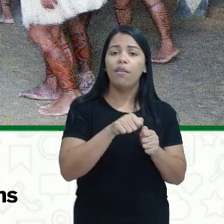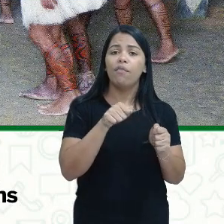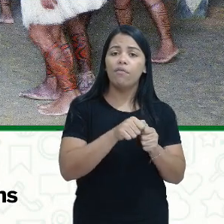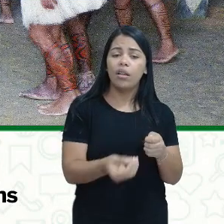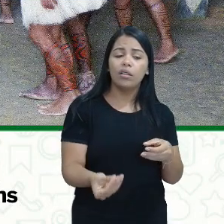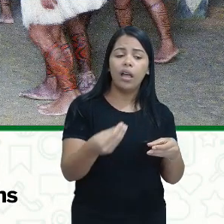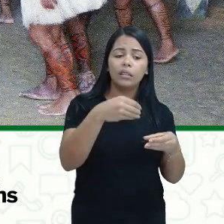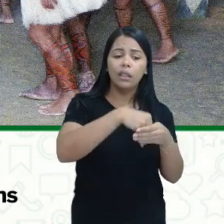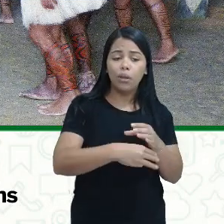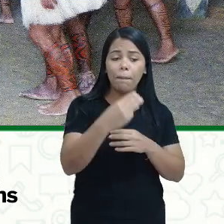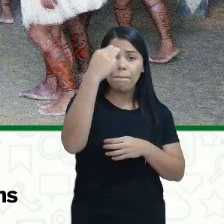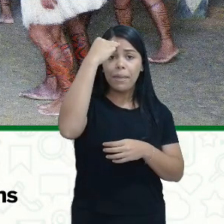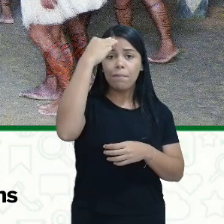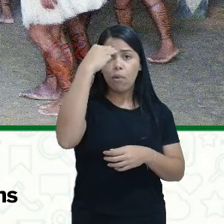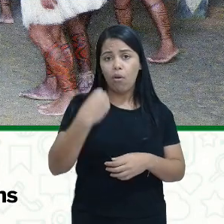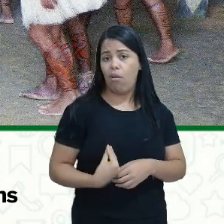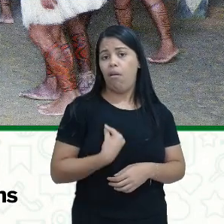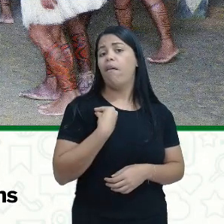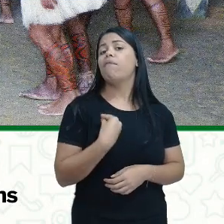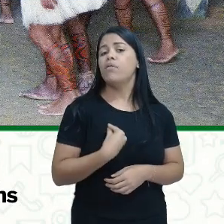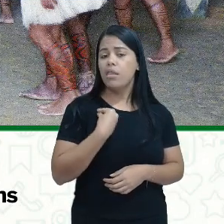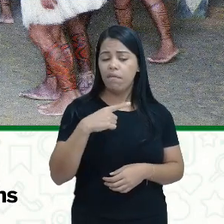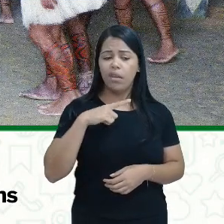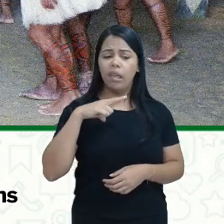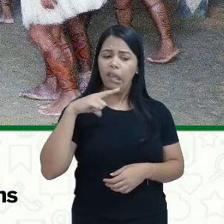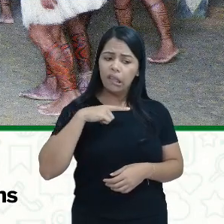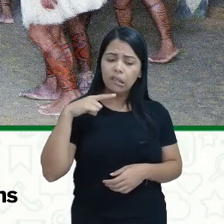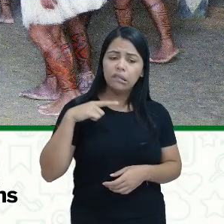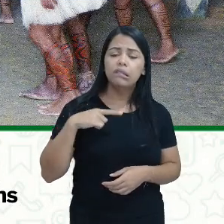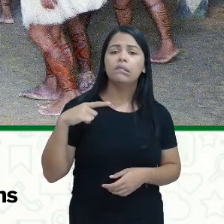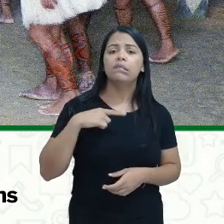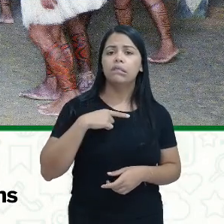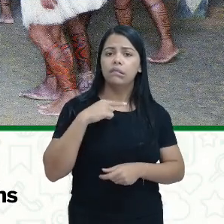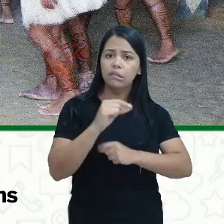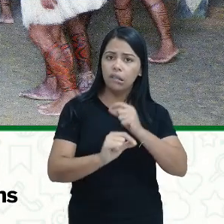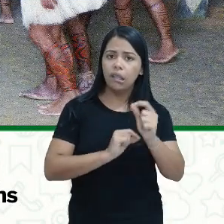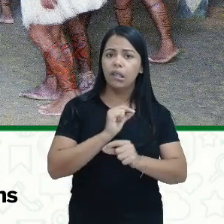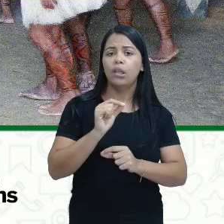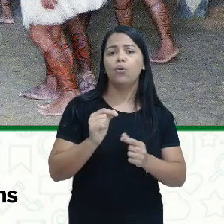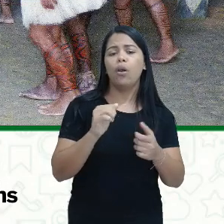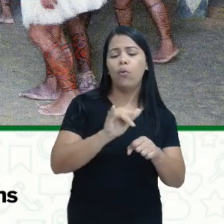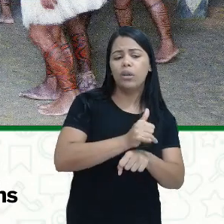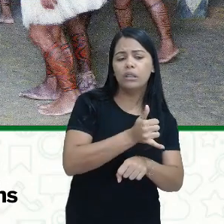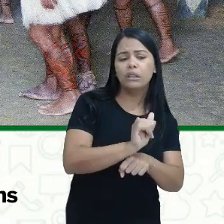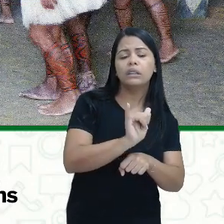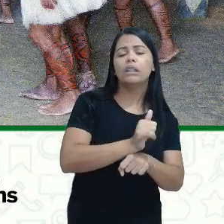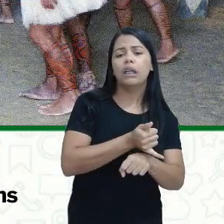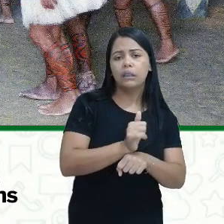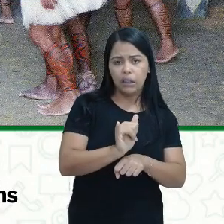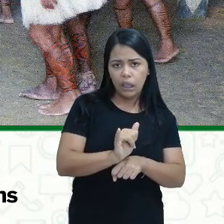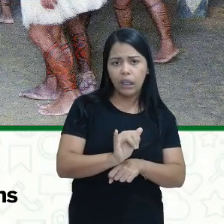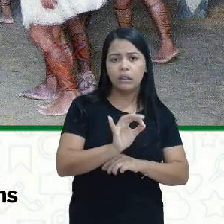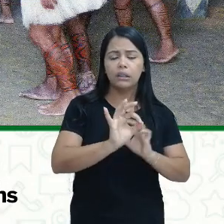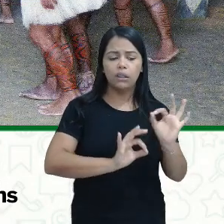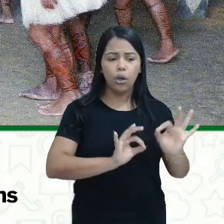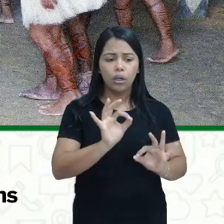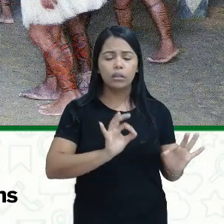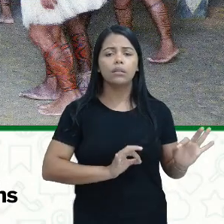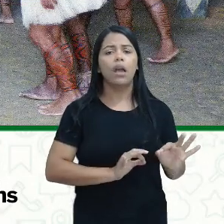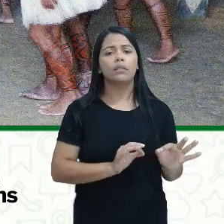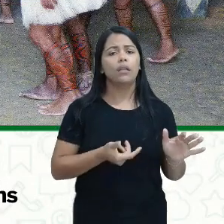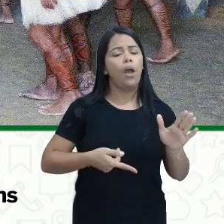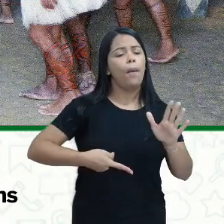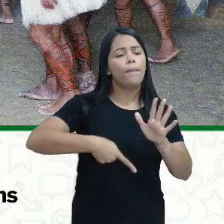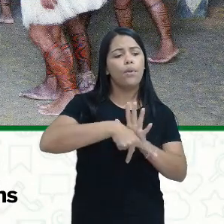E estabelecem em grande medida as estratégias protecionistas desse povo e das comunidades, que vêm